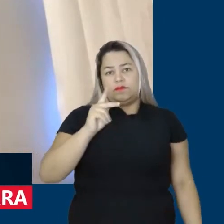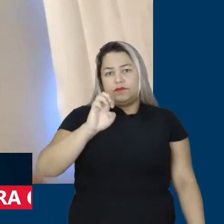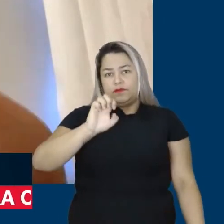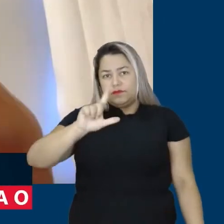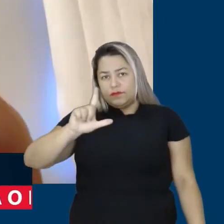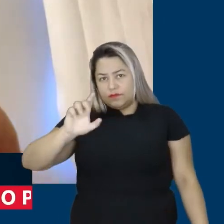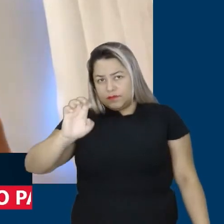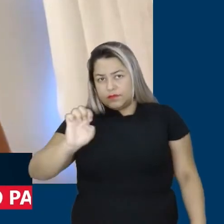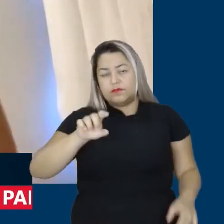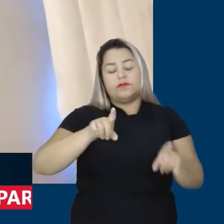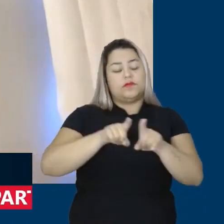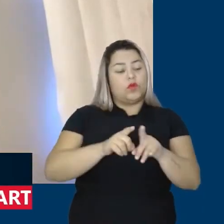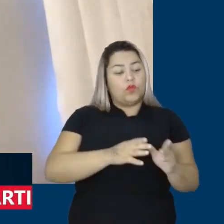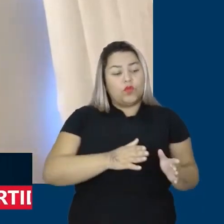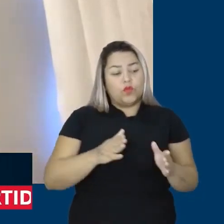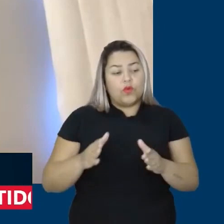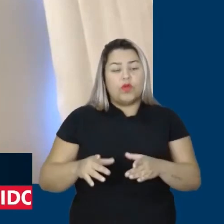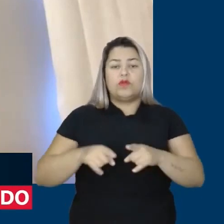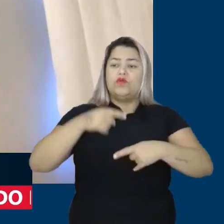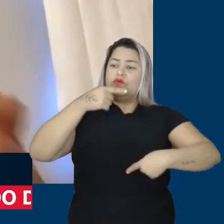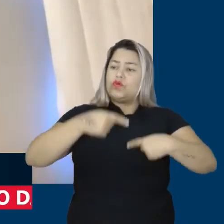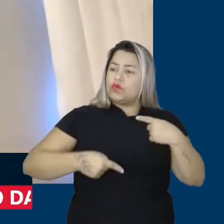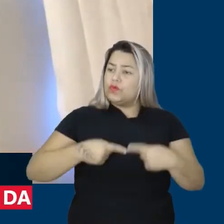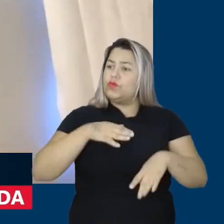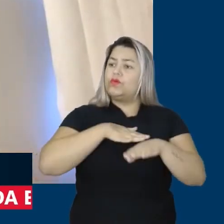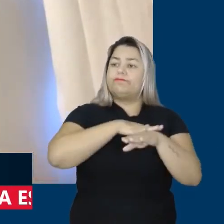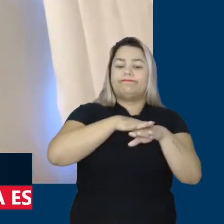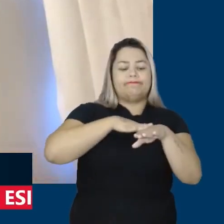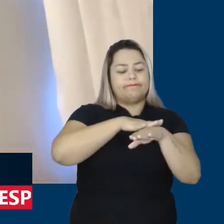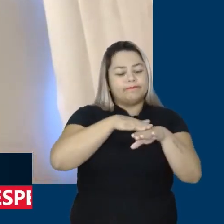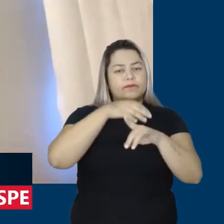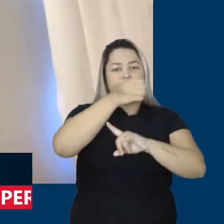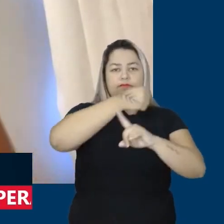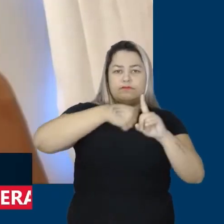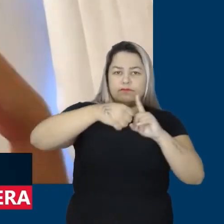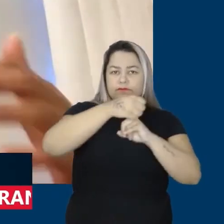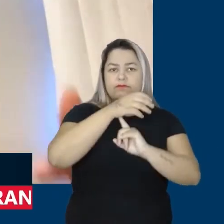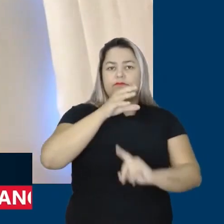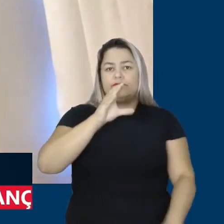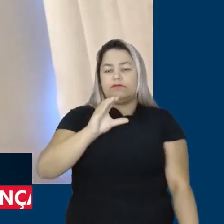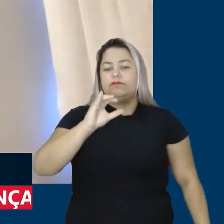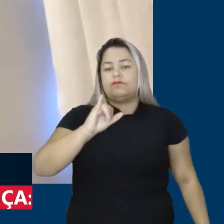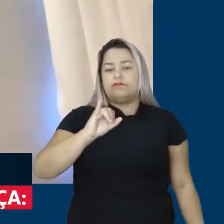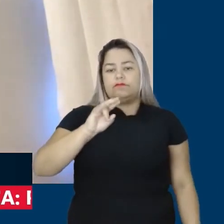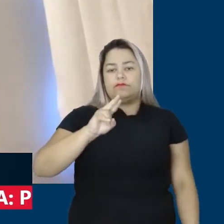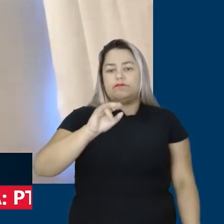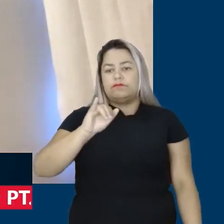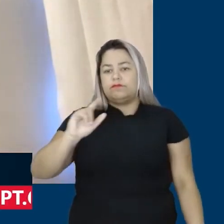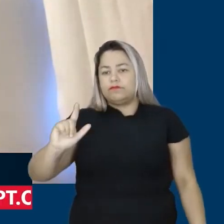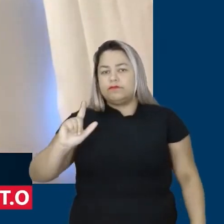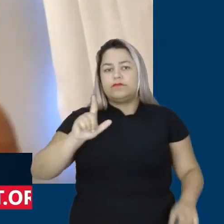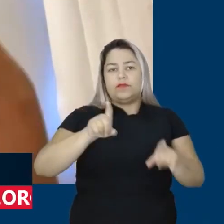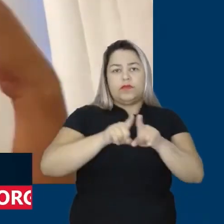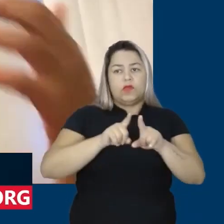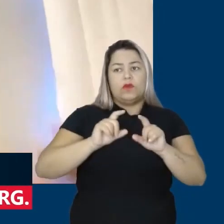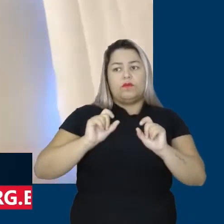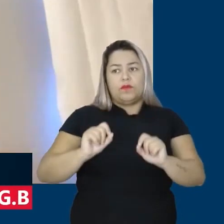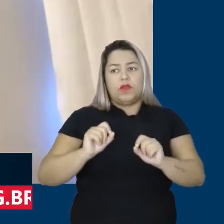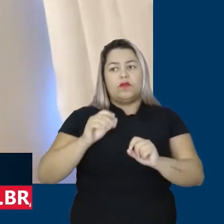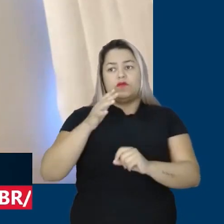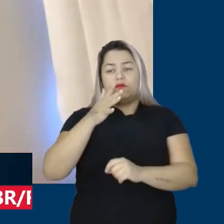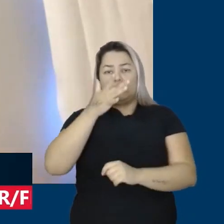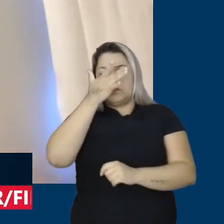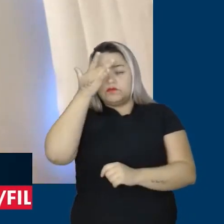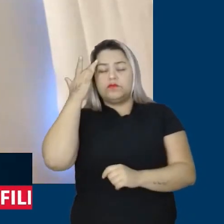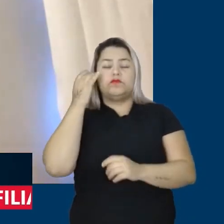e passou por um processo de muito diálogo com a sociedade civil, com membros do governo, com membros das forças de